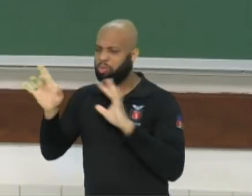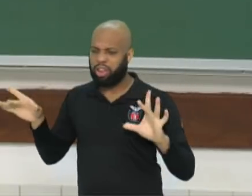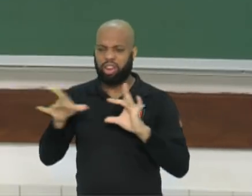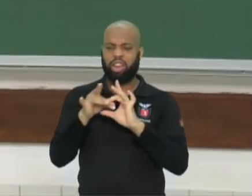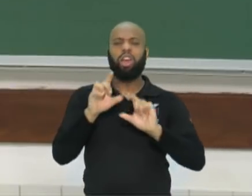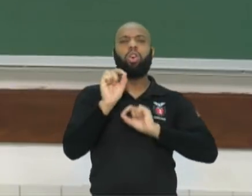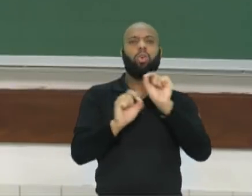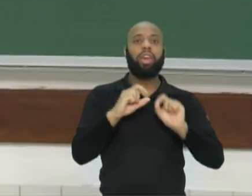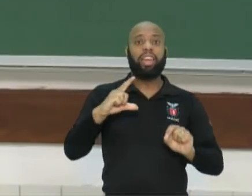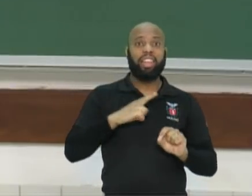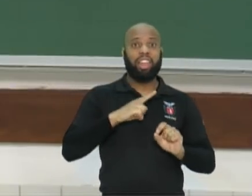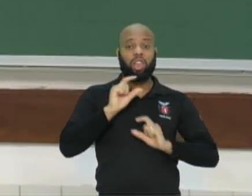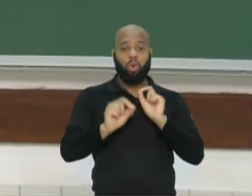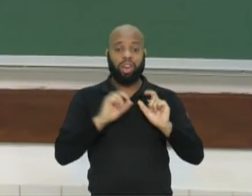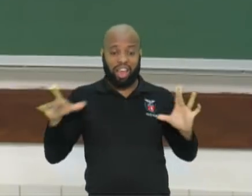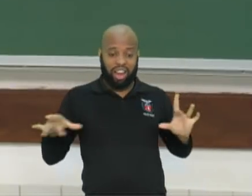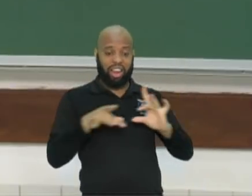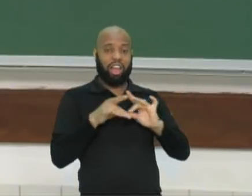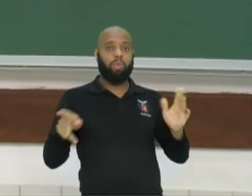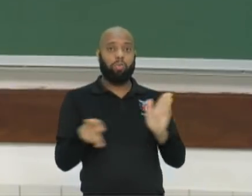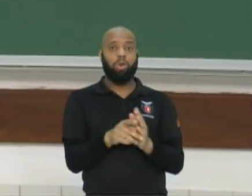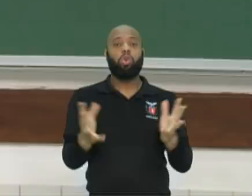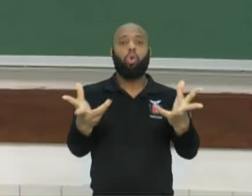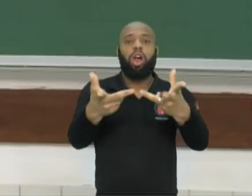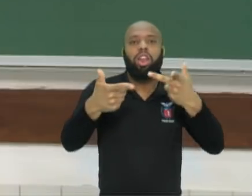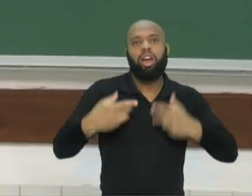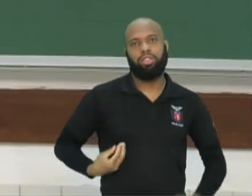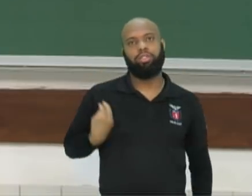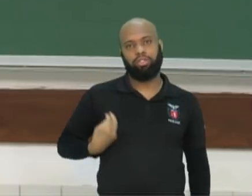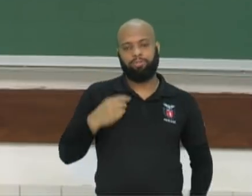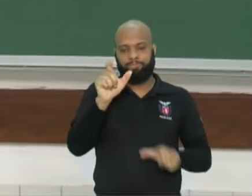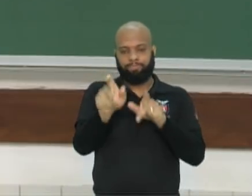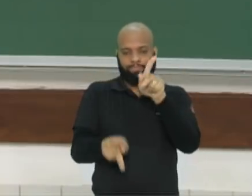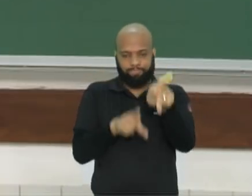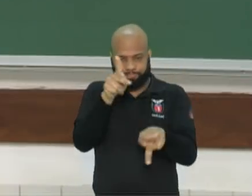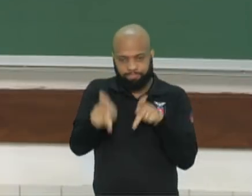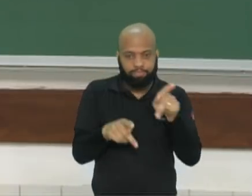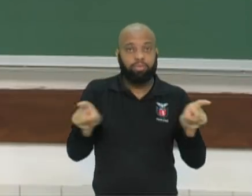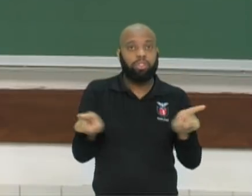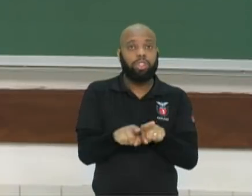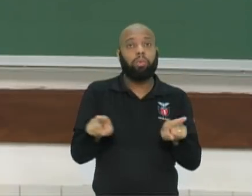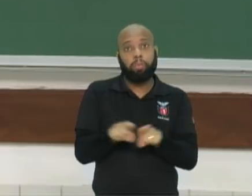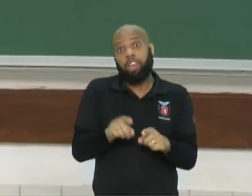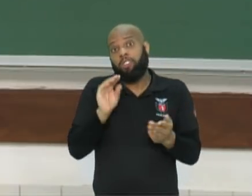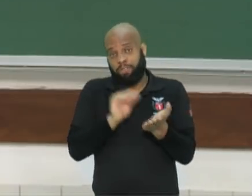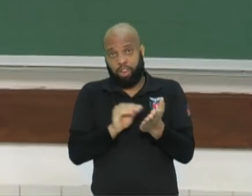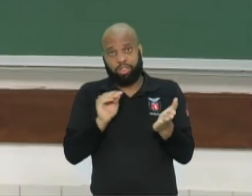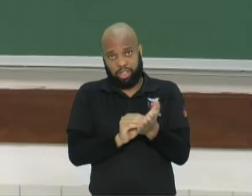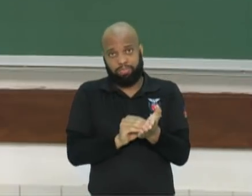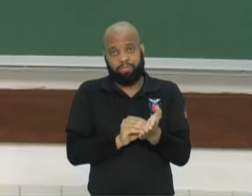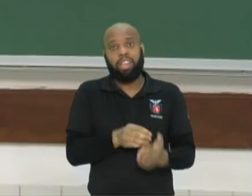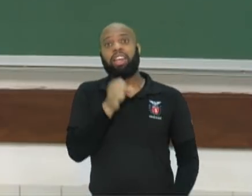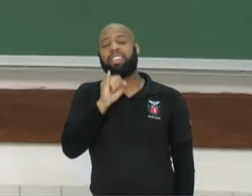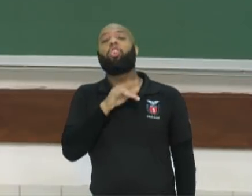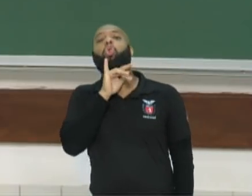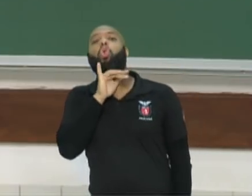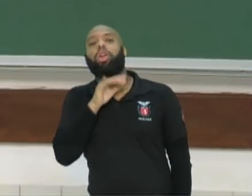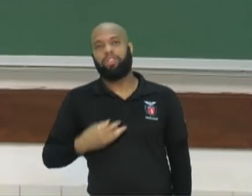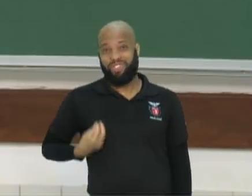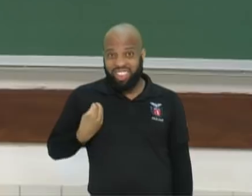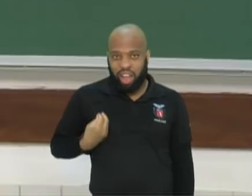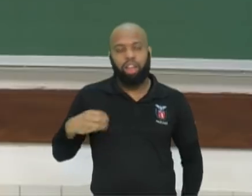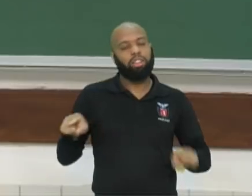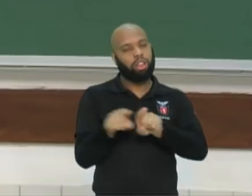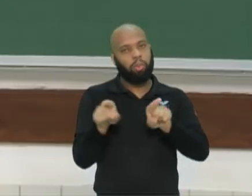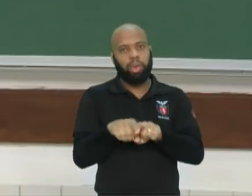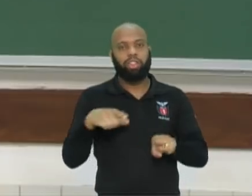está ligado com qualidade de vida da população ou falta de qualidade de vida da população. Então, quando a